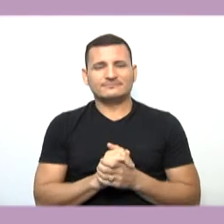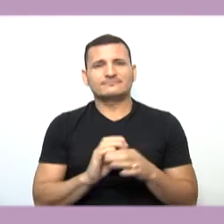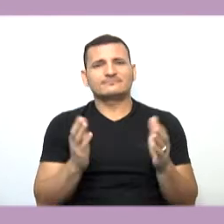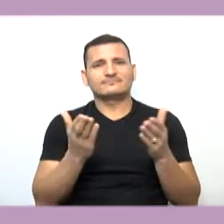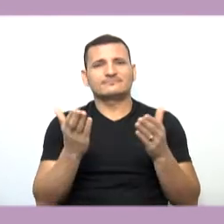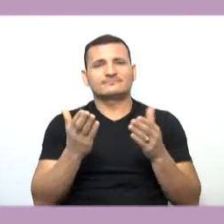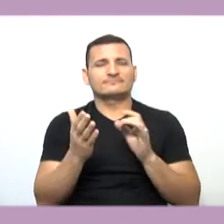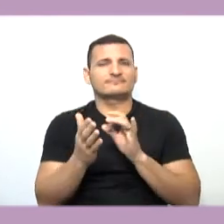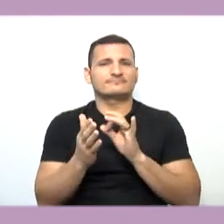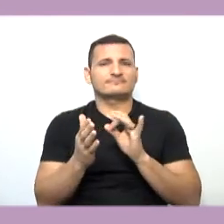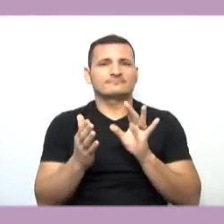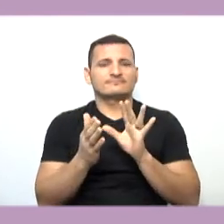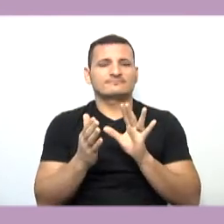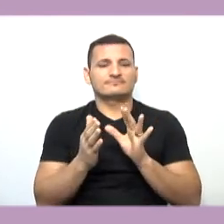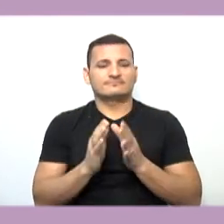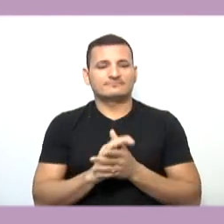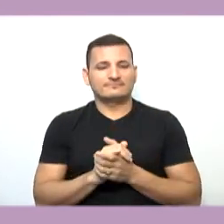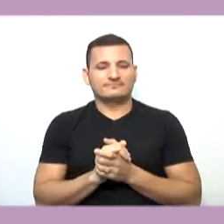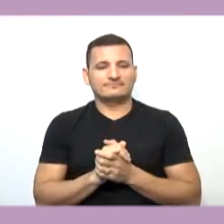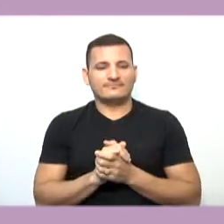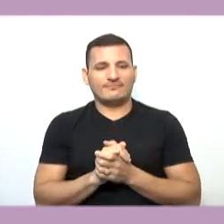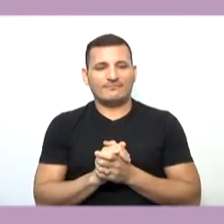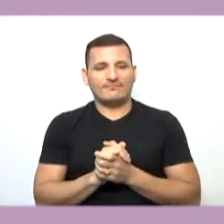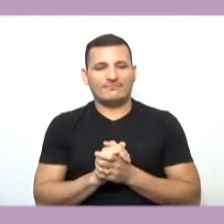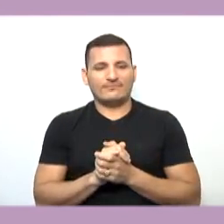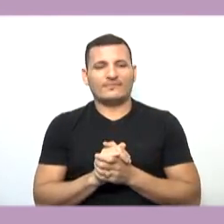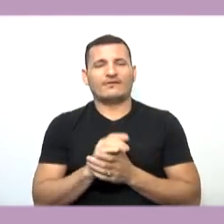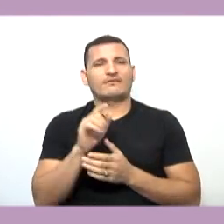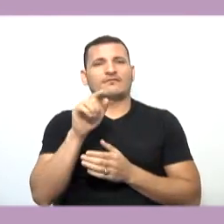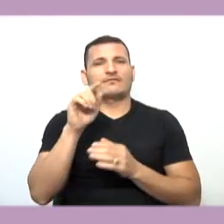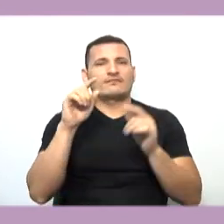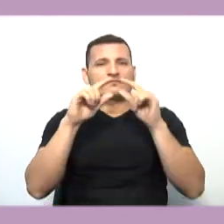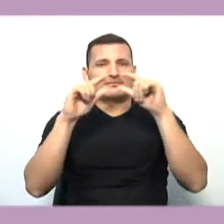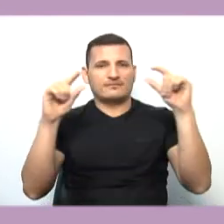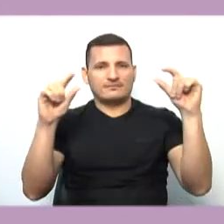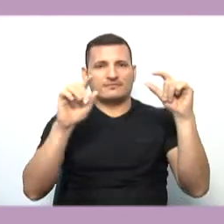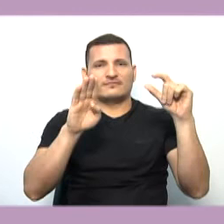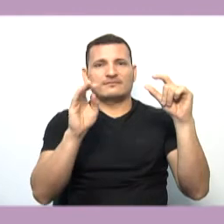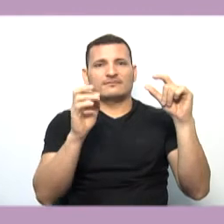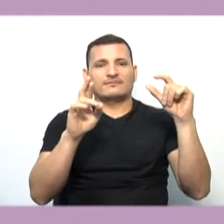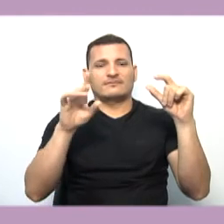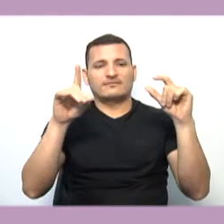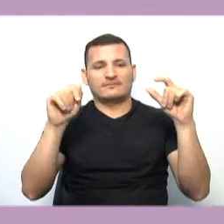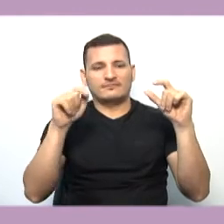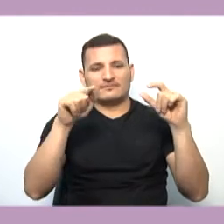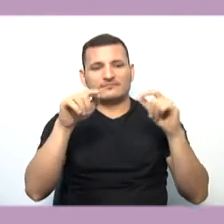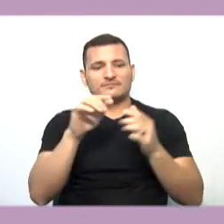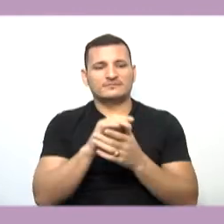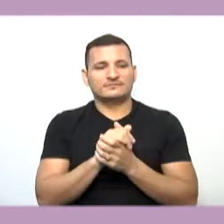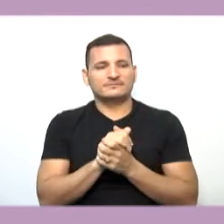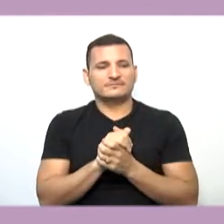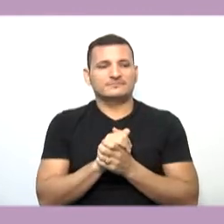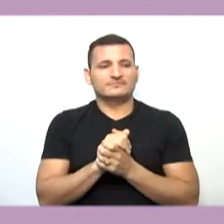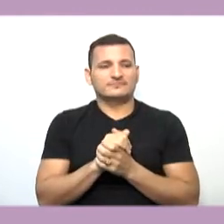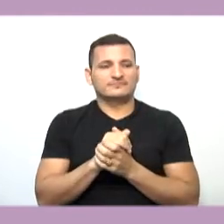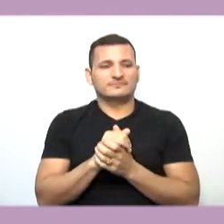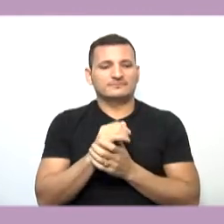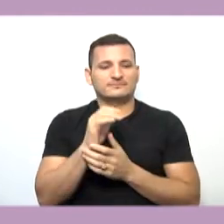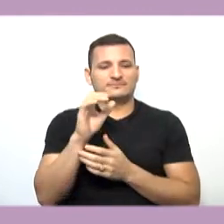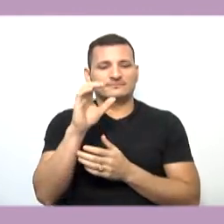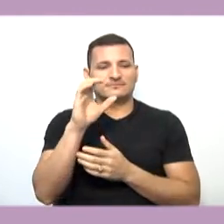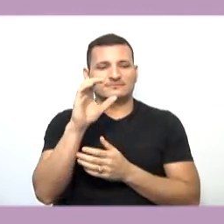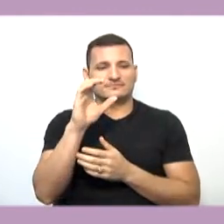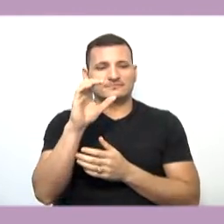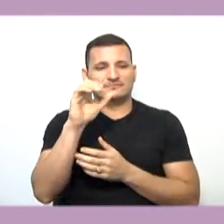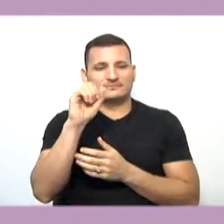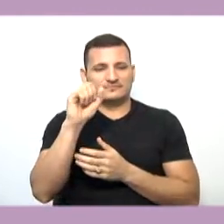vai fazer aqui? Isso aqui, ó, esse estilozinho, essa bordinha que eu coloquei no nosso título, é CSS, foi a borda que a gente colocou